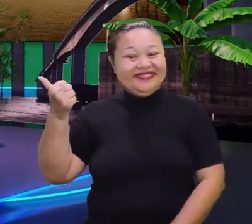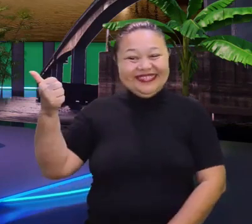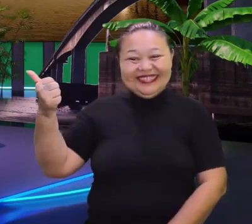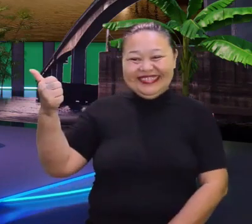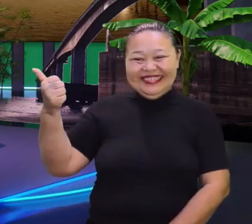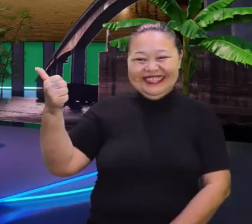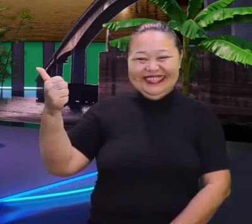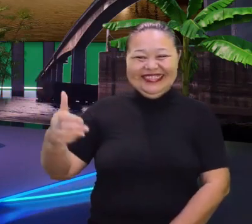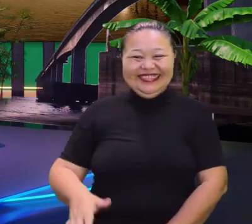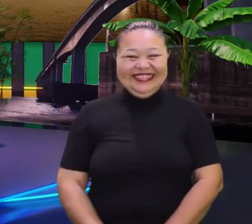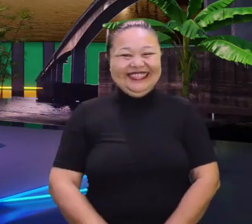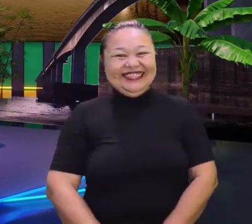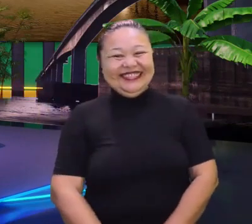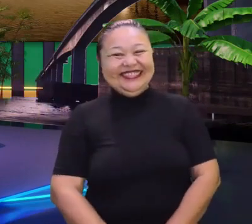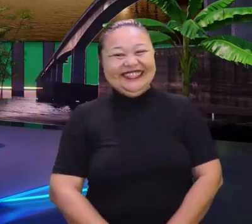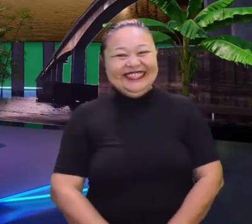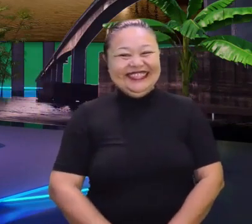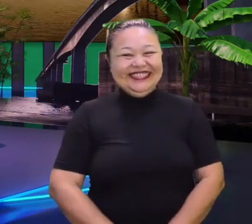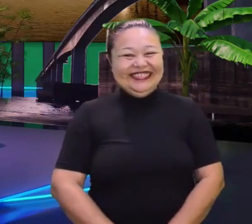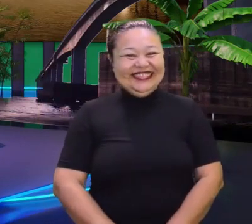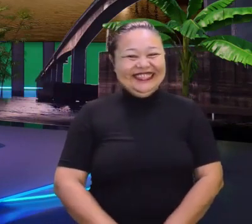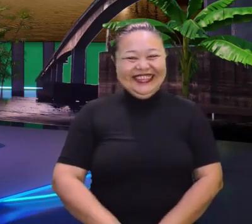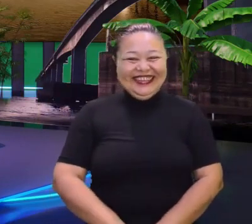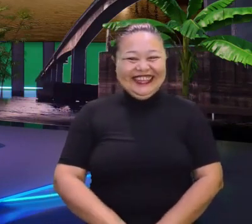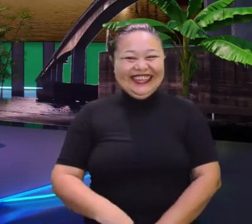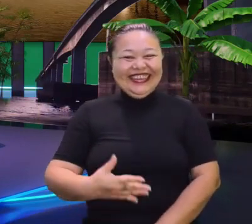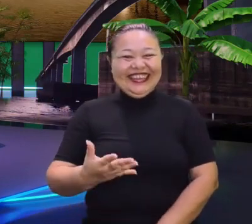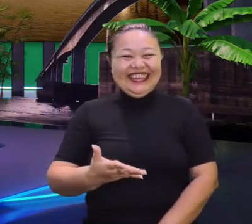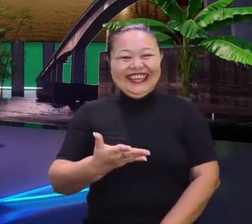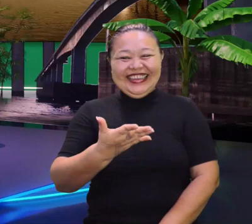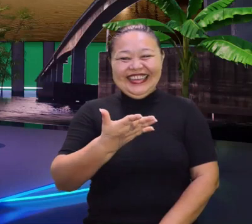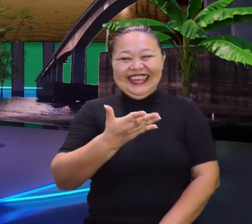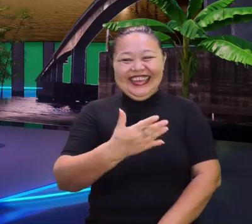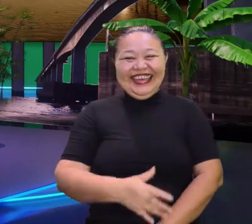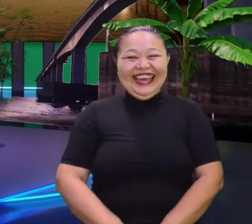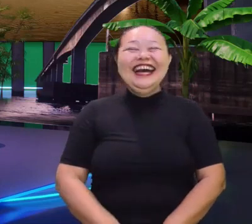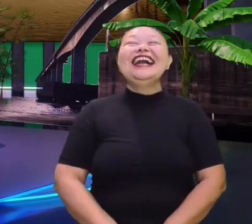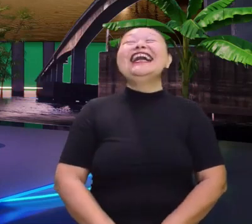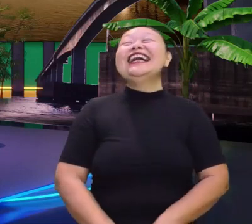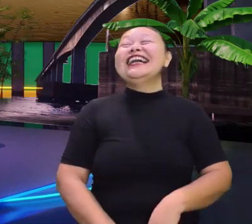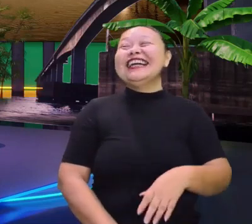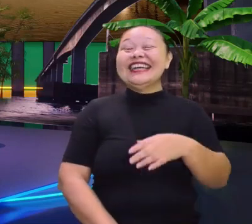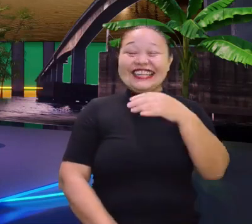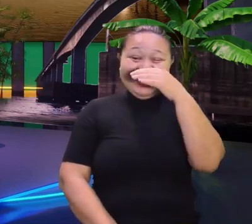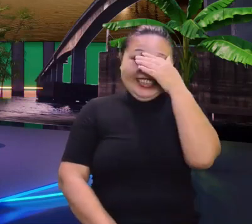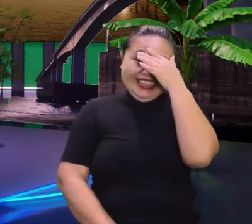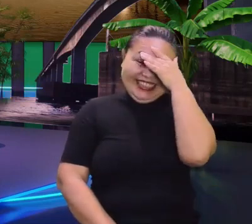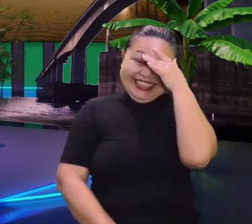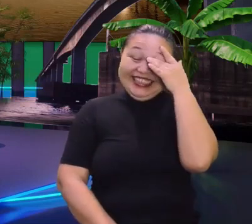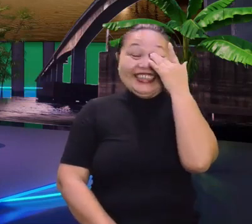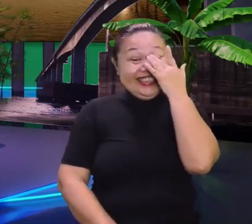jornada? Beleza. Vamos lá, né? Vamos lá, professor Jorge. Quem você tá rindo?